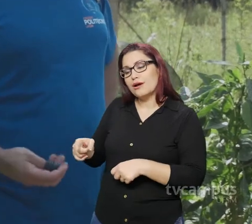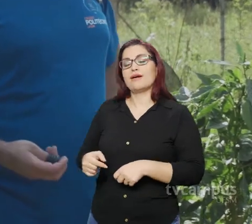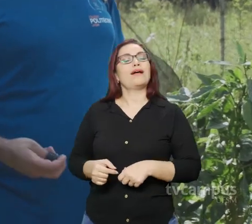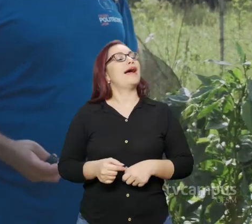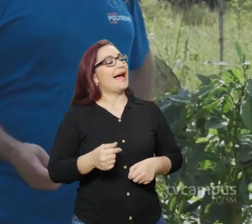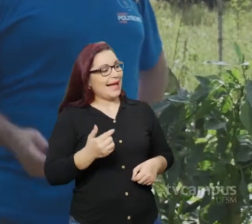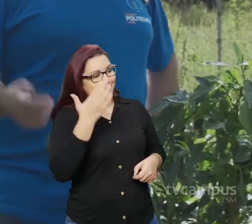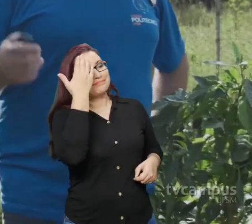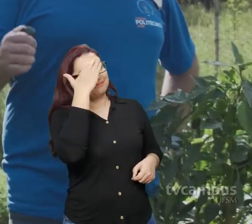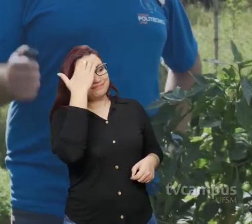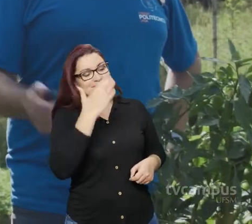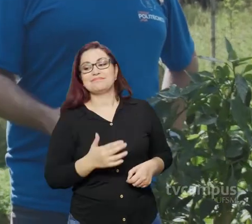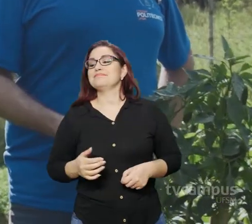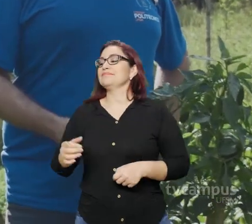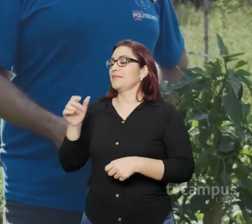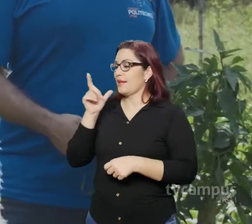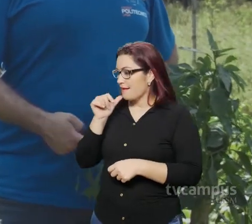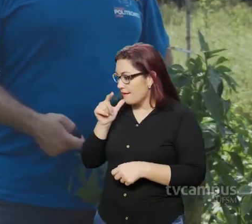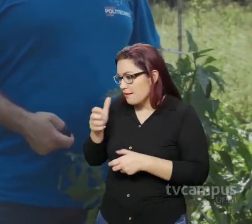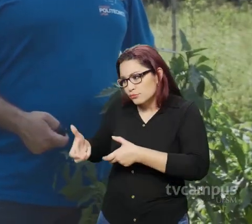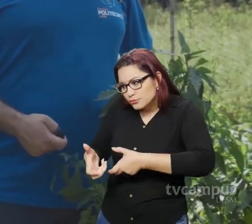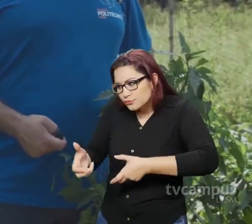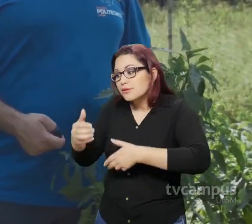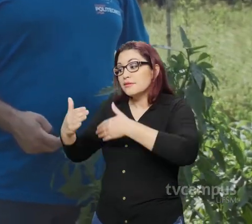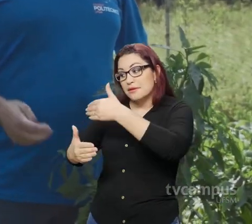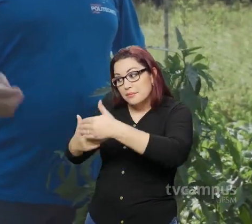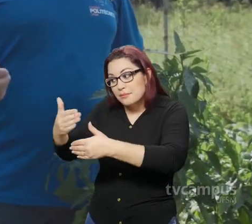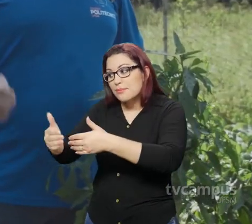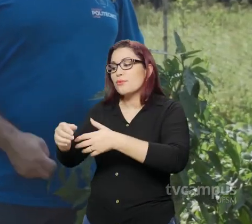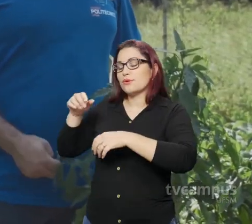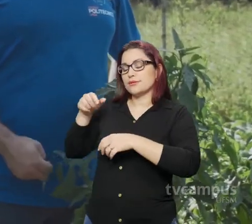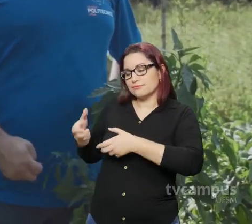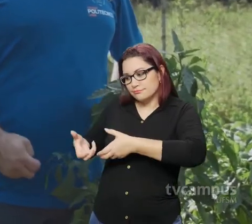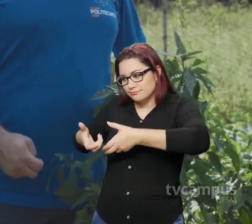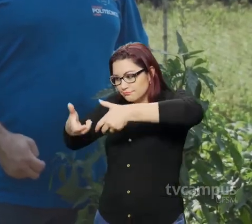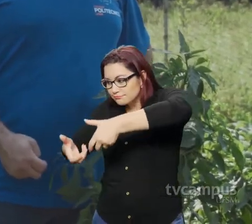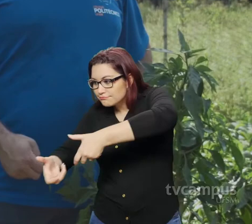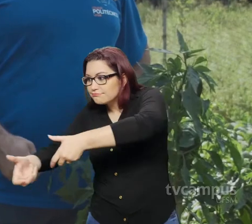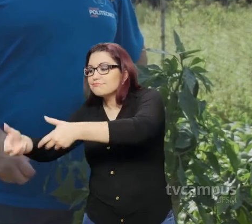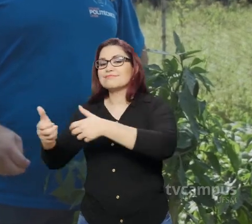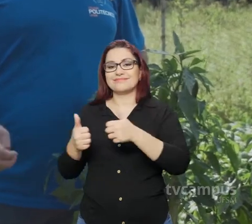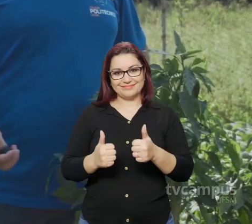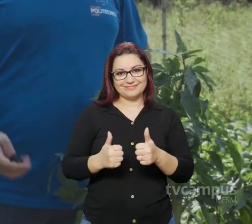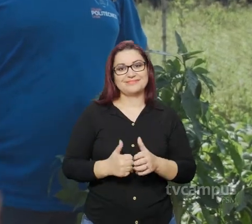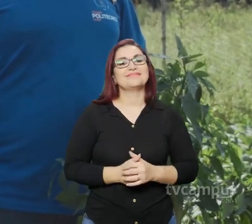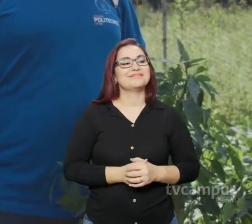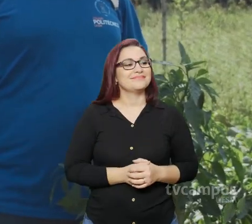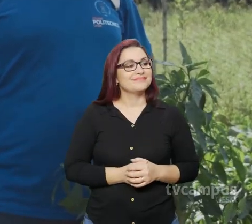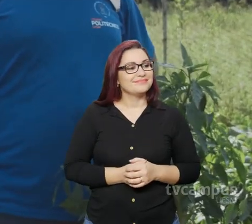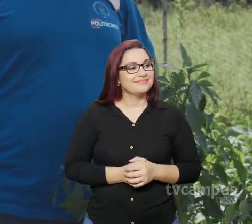tem que usar. Usar, então. Então molha o canteiro. Tá. E depois passa o produto.